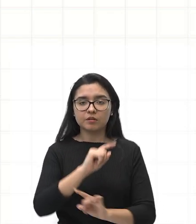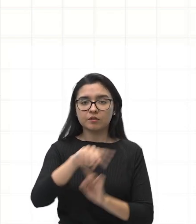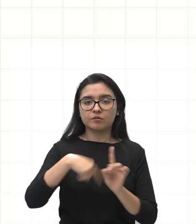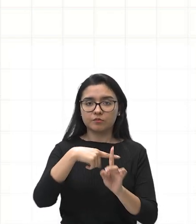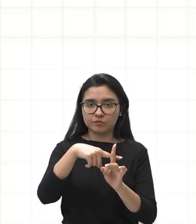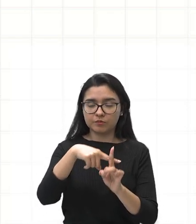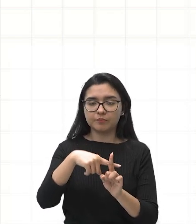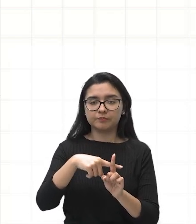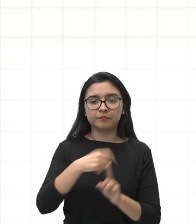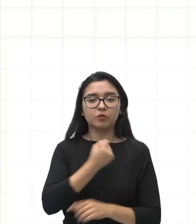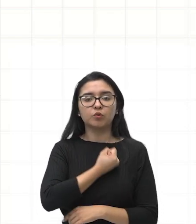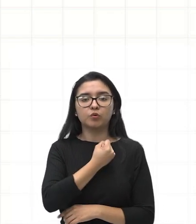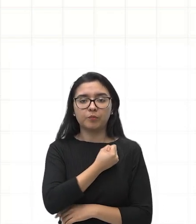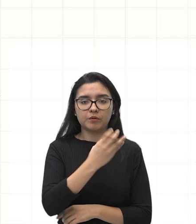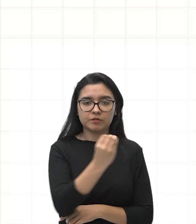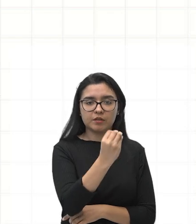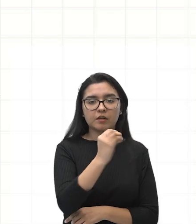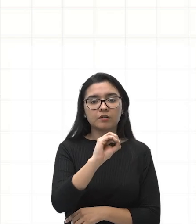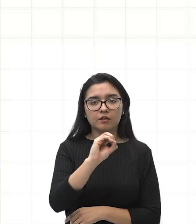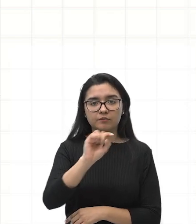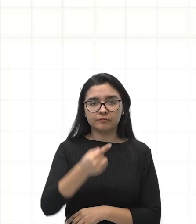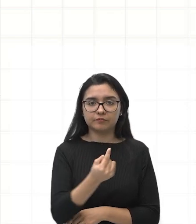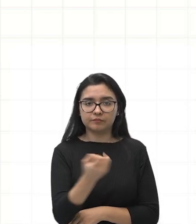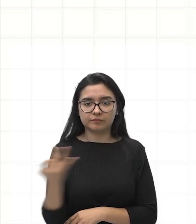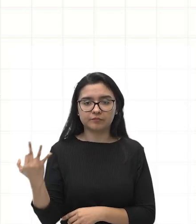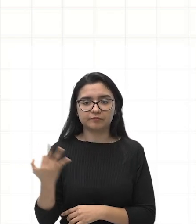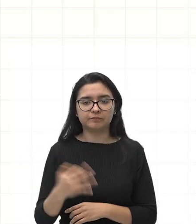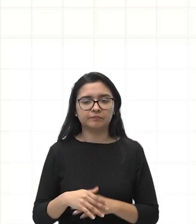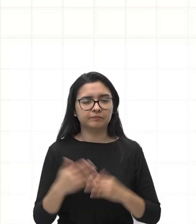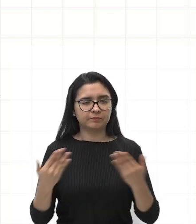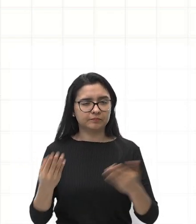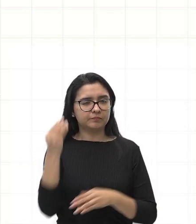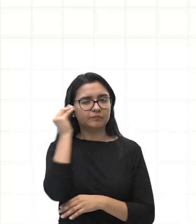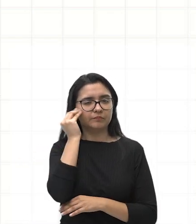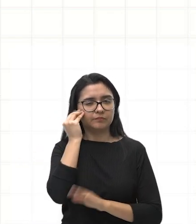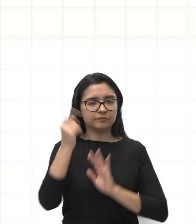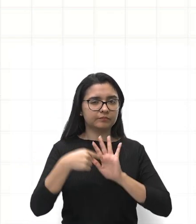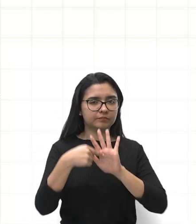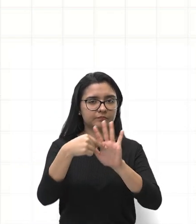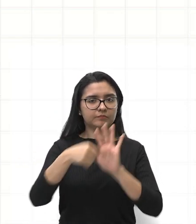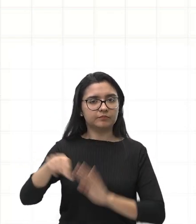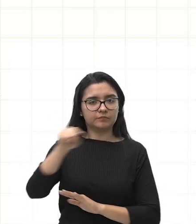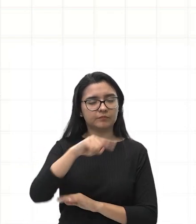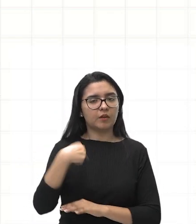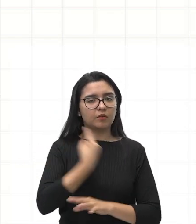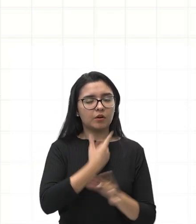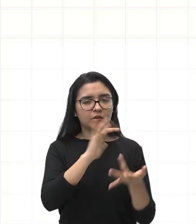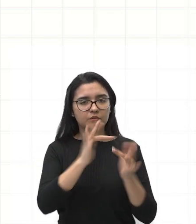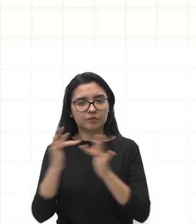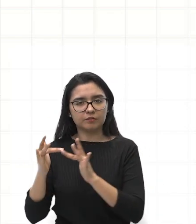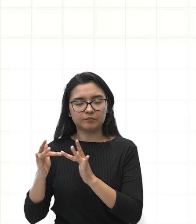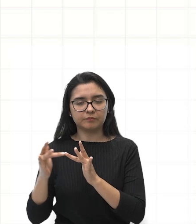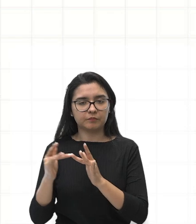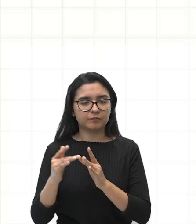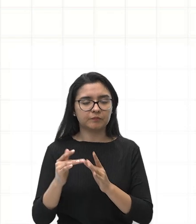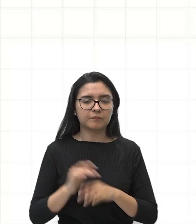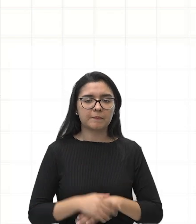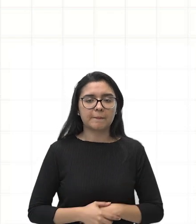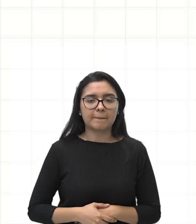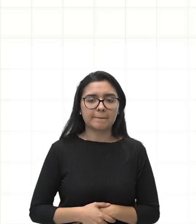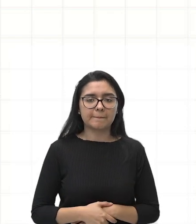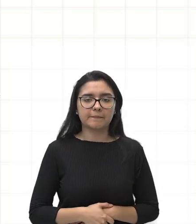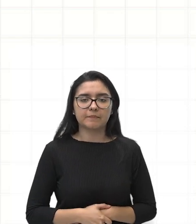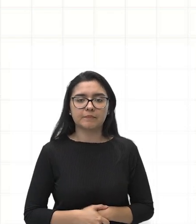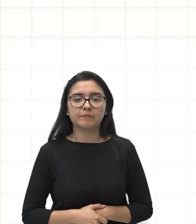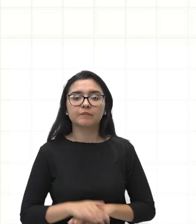somar números decimais. Aí, olha só o que o professor traz aqui para a gente, para contextualizar, né, a ideia de soma. Olha só.